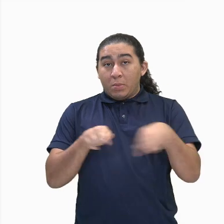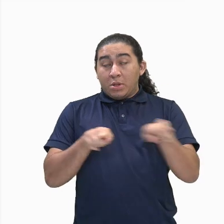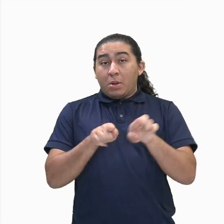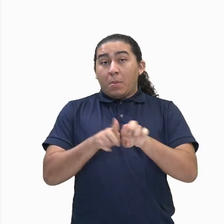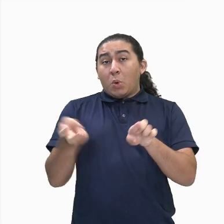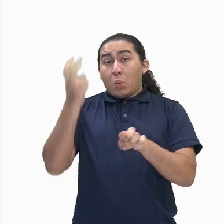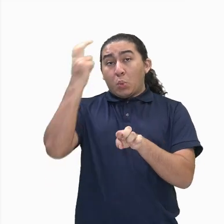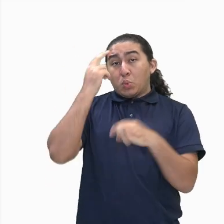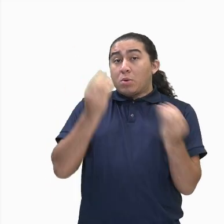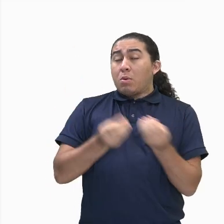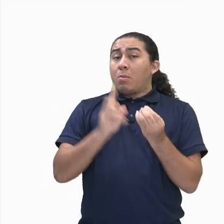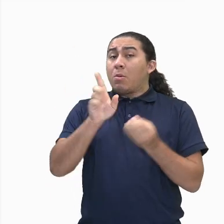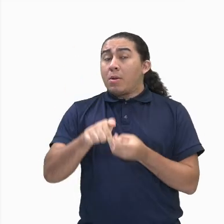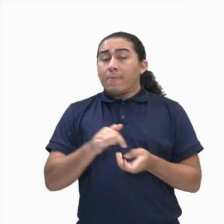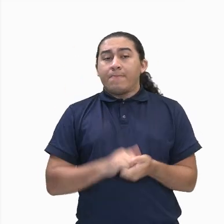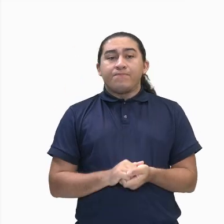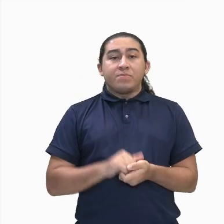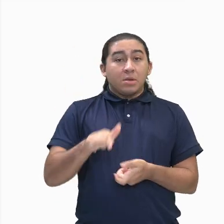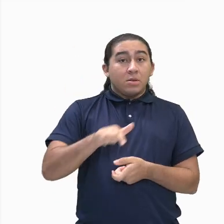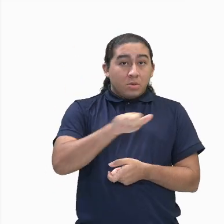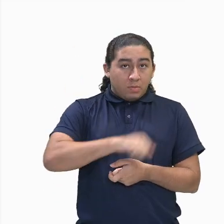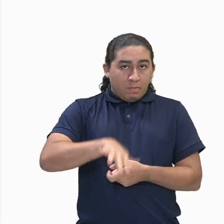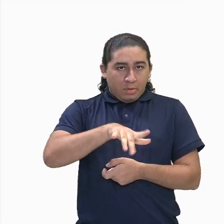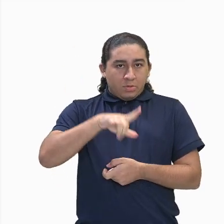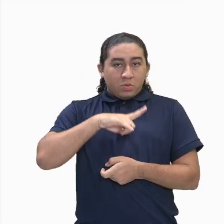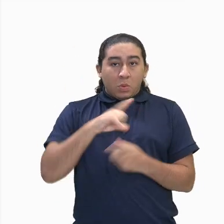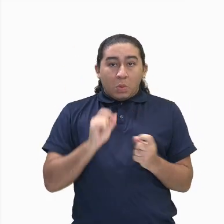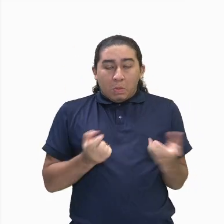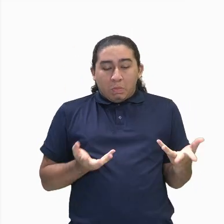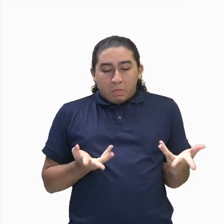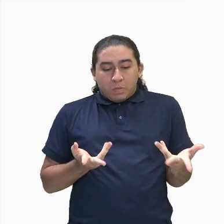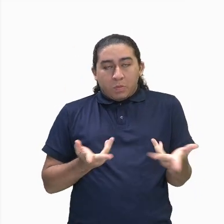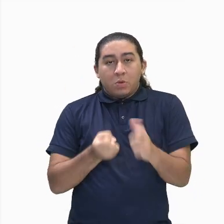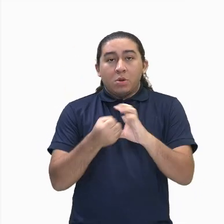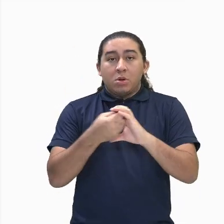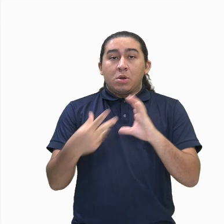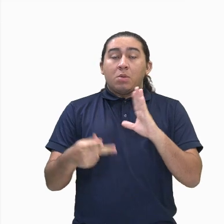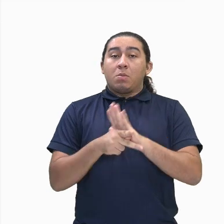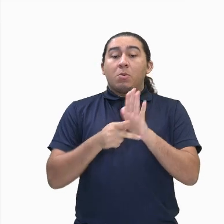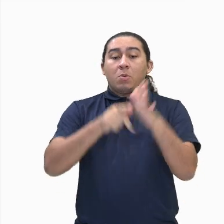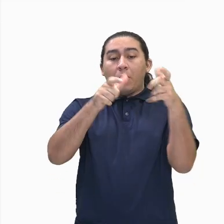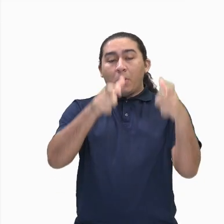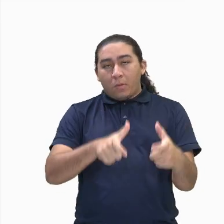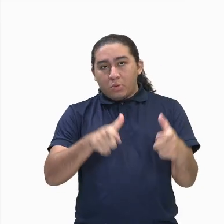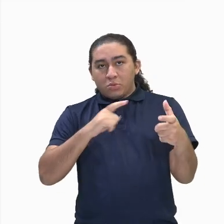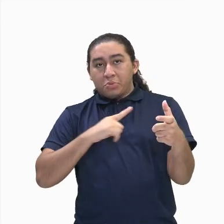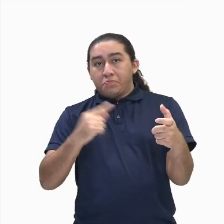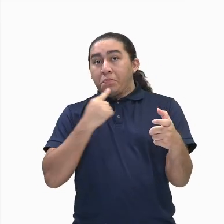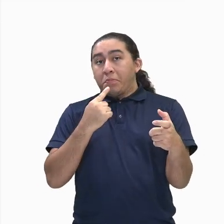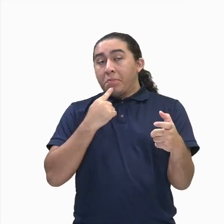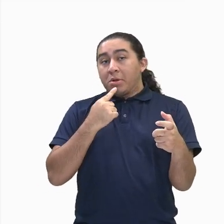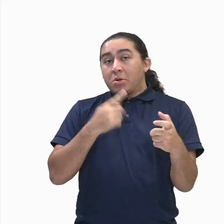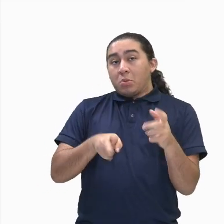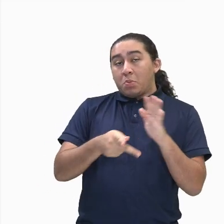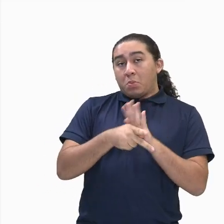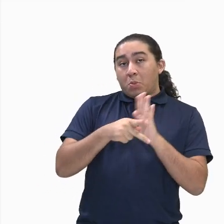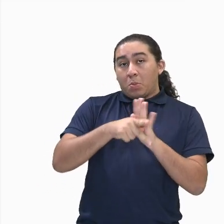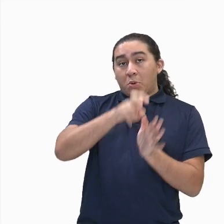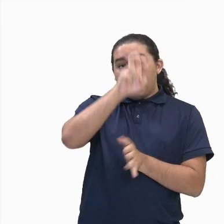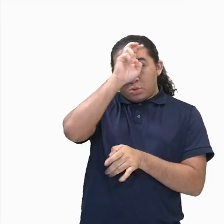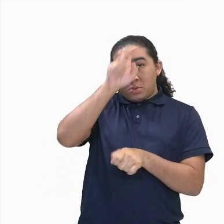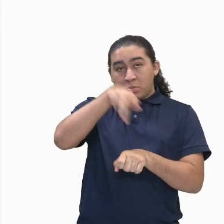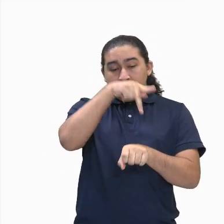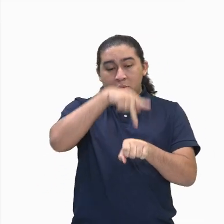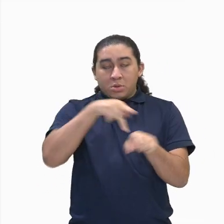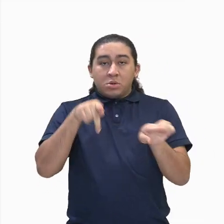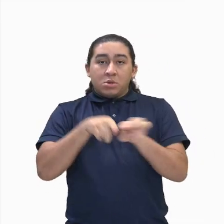comércio beneficiando-se de sua localização estratégica entre o Egito e o